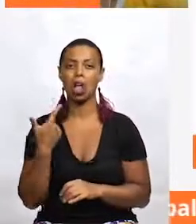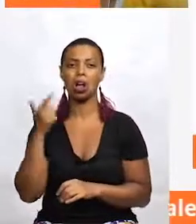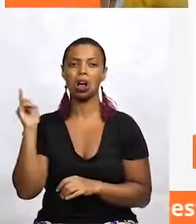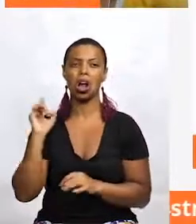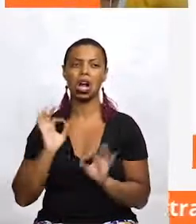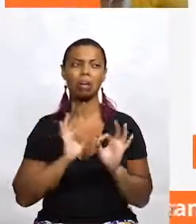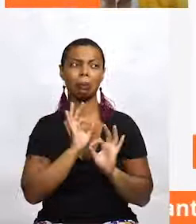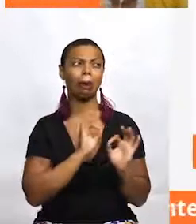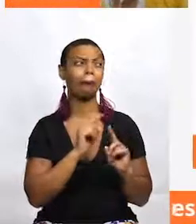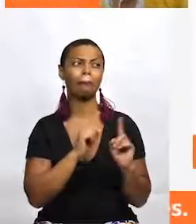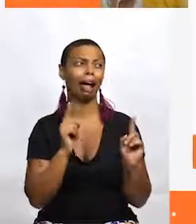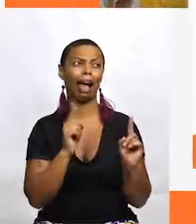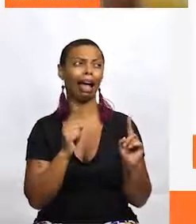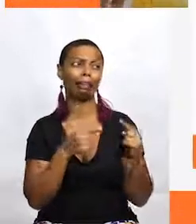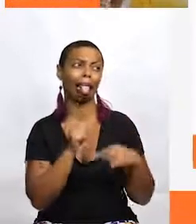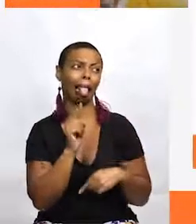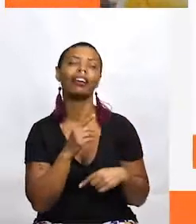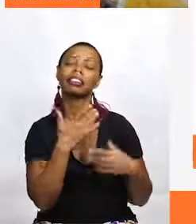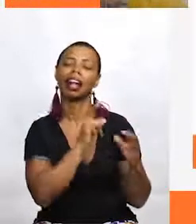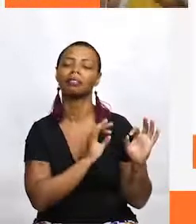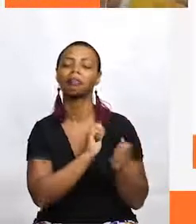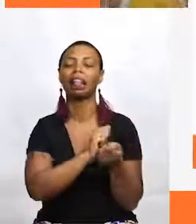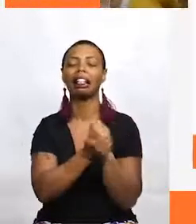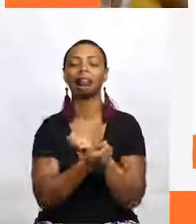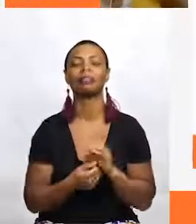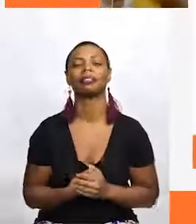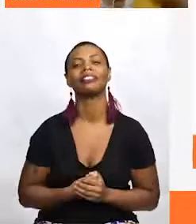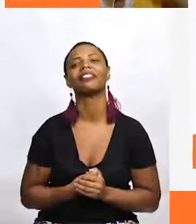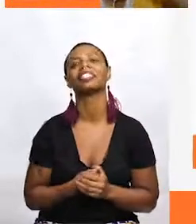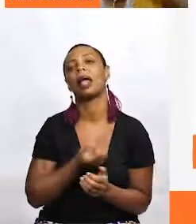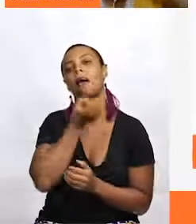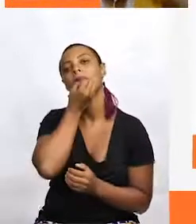mas estava fora de moda. Bom,